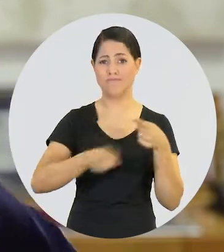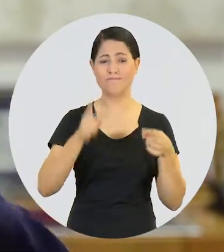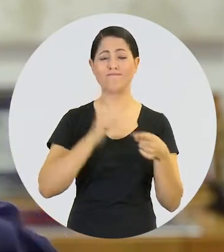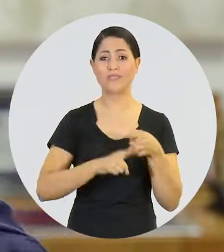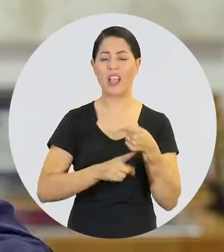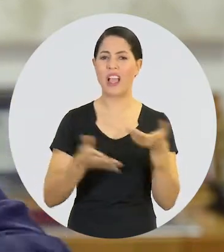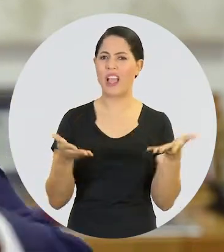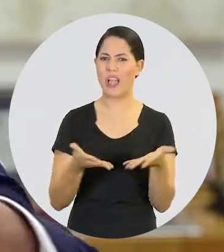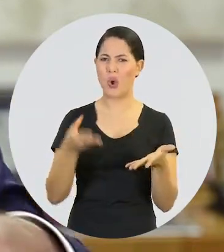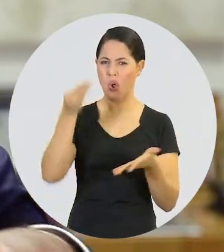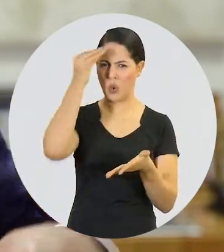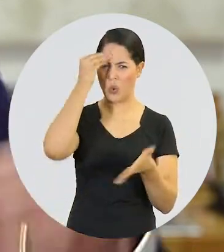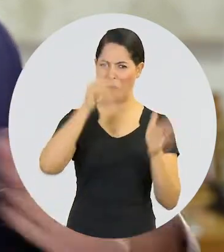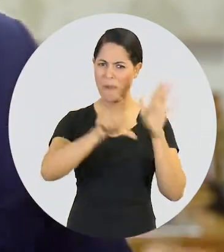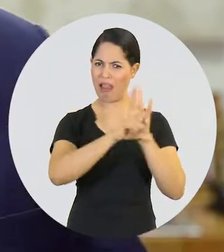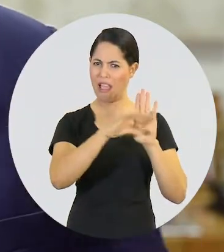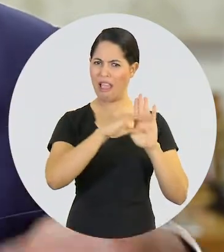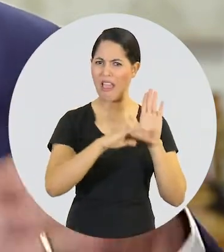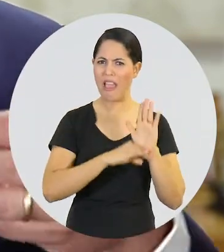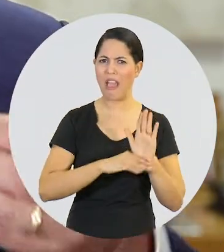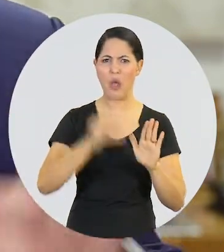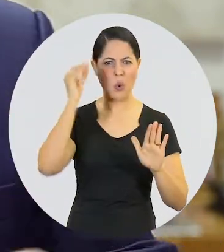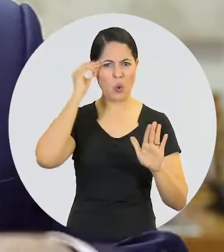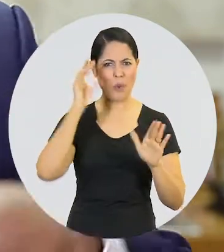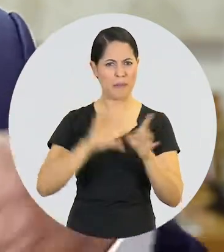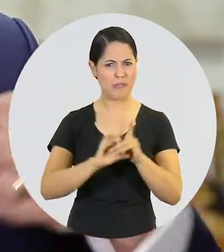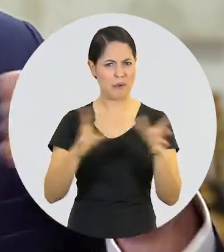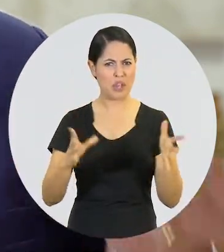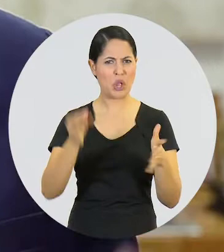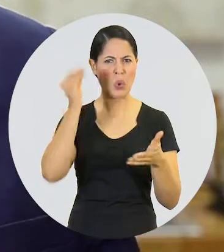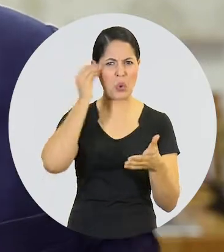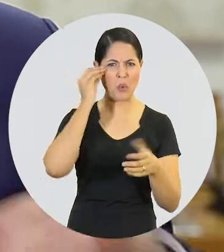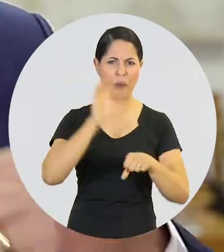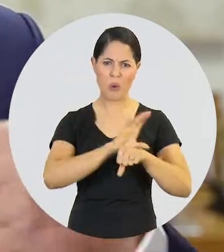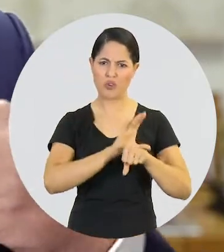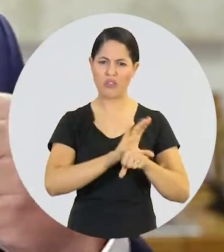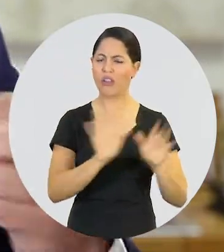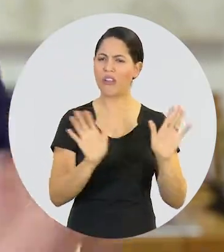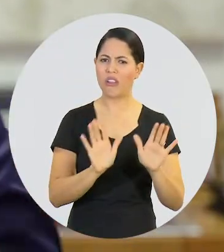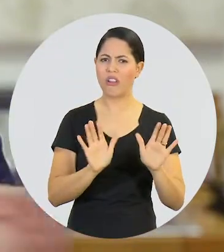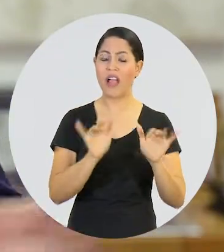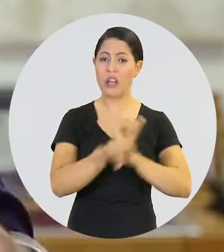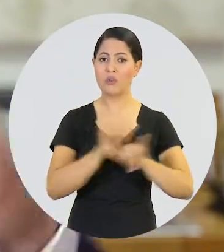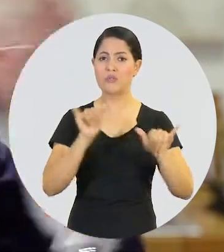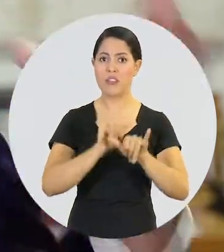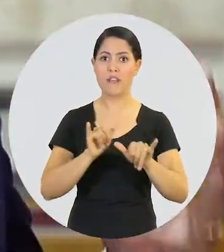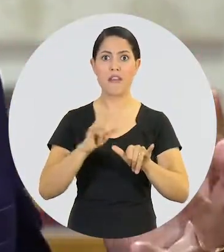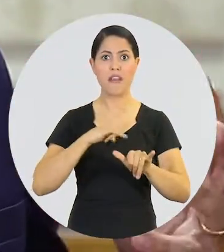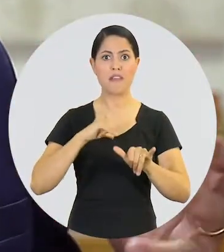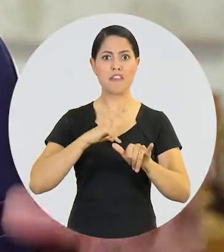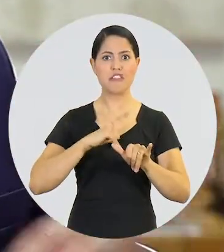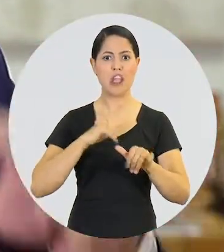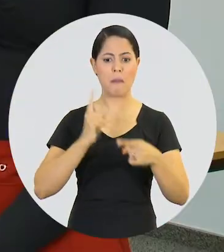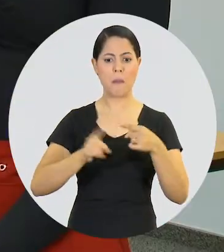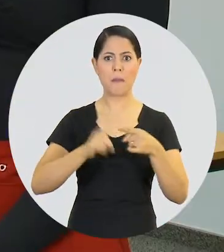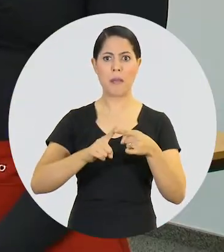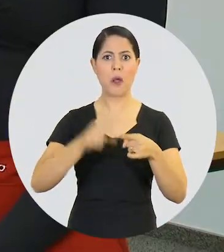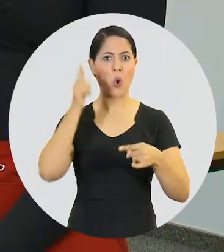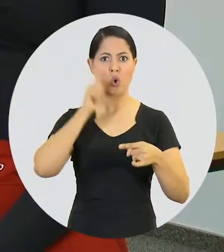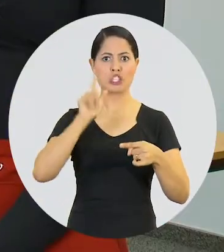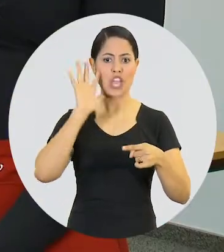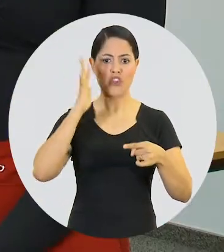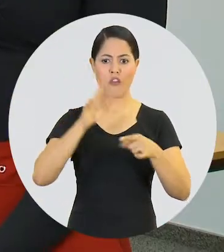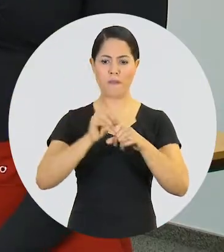vamos colocar a culpa só na lei, na democracia ou na Constituição, dizendo que existem soluções mágicas, soluções que